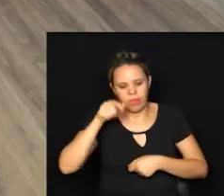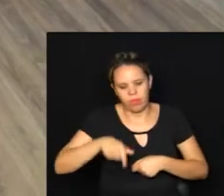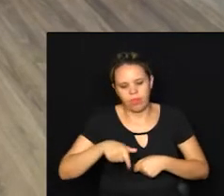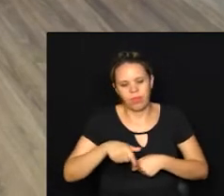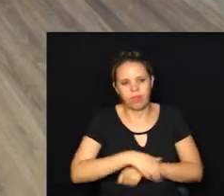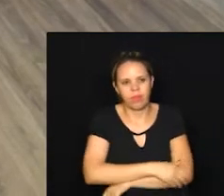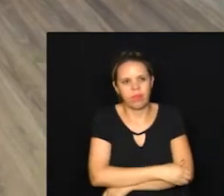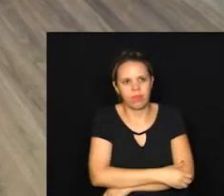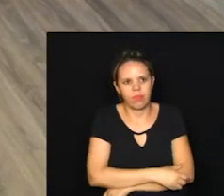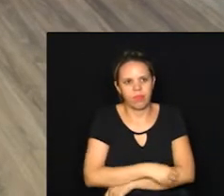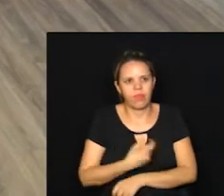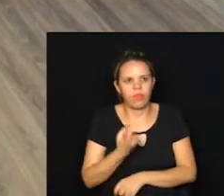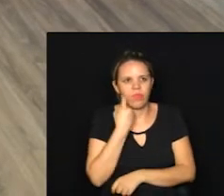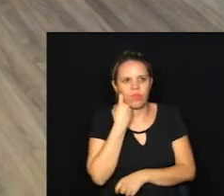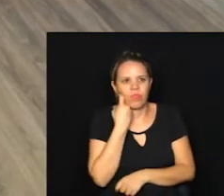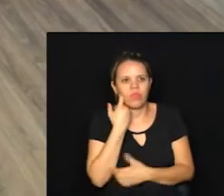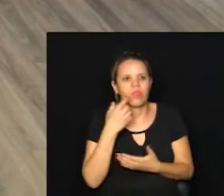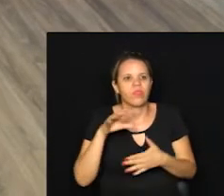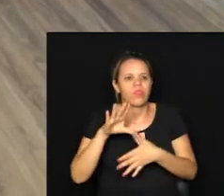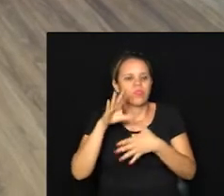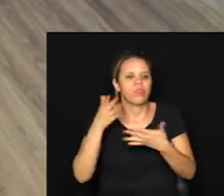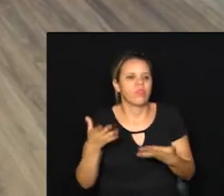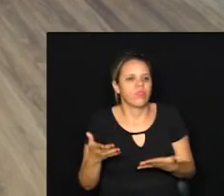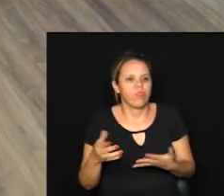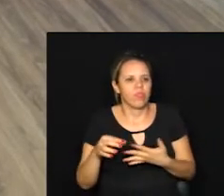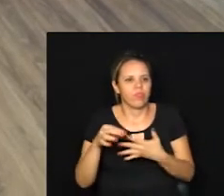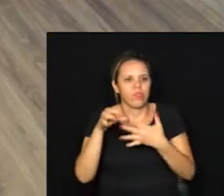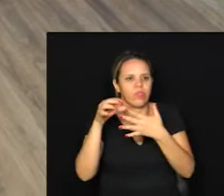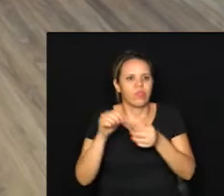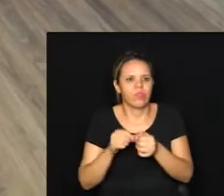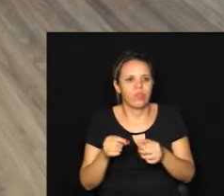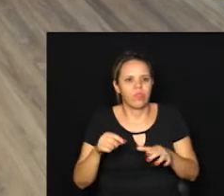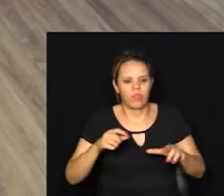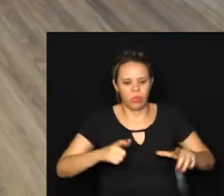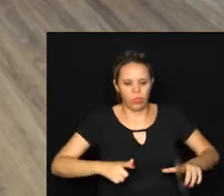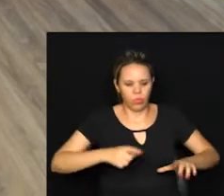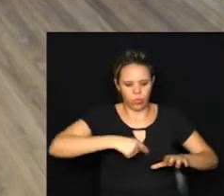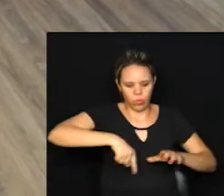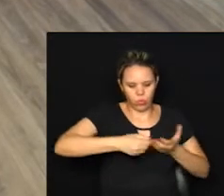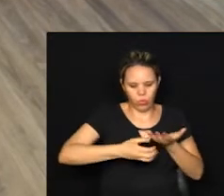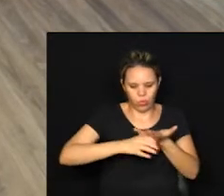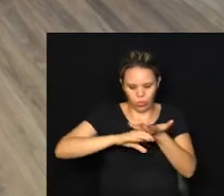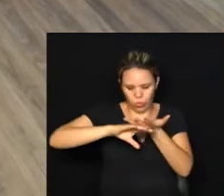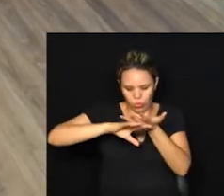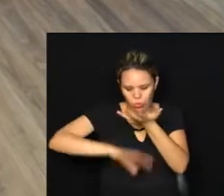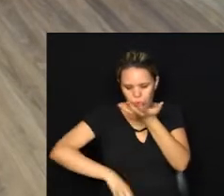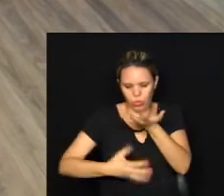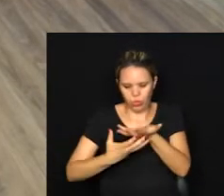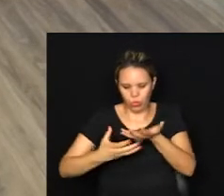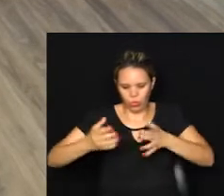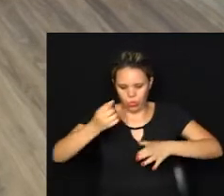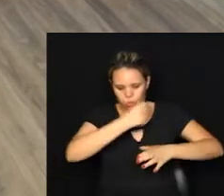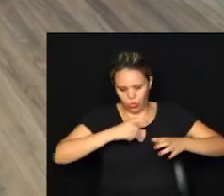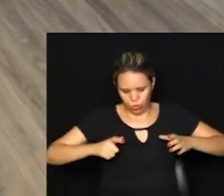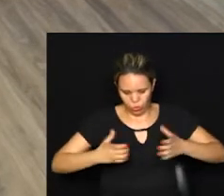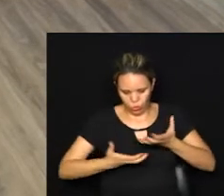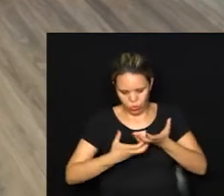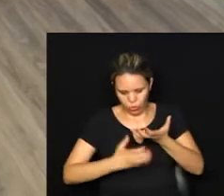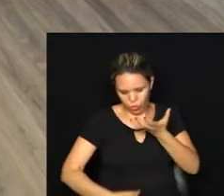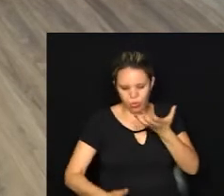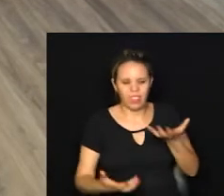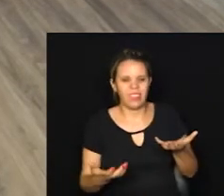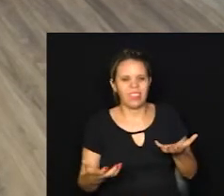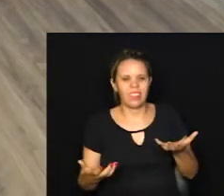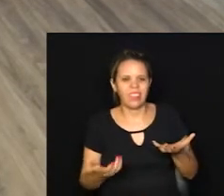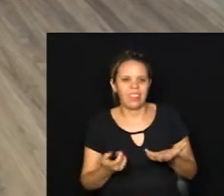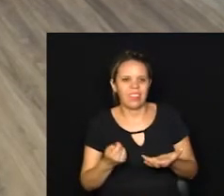até com a história do peixe. Agora, essa história do fundo da panela cair, essa eu fiquei com dó, porque na verdade era quase uma